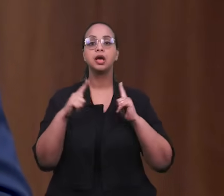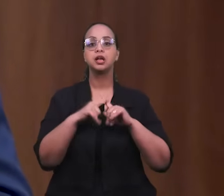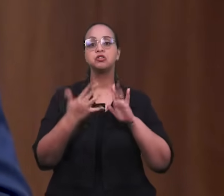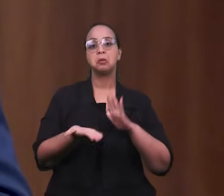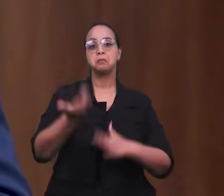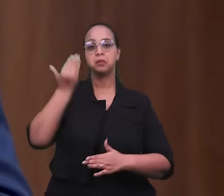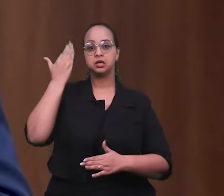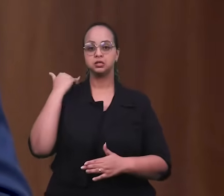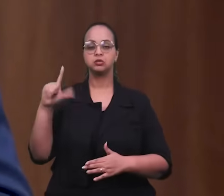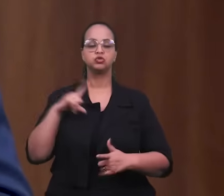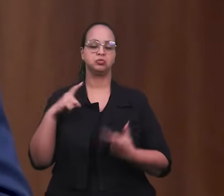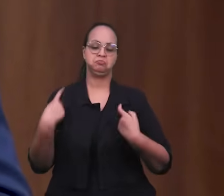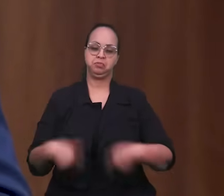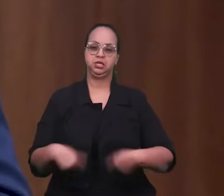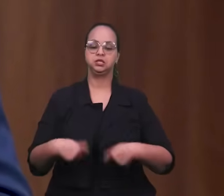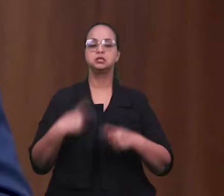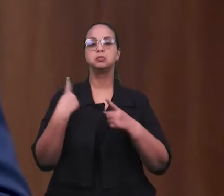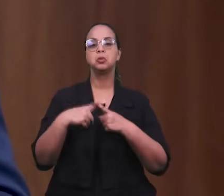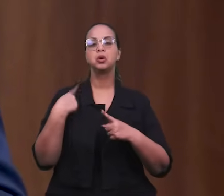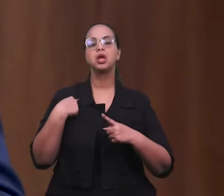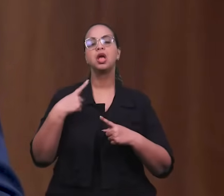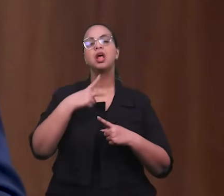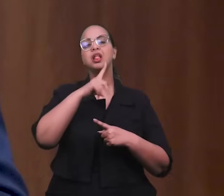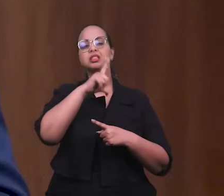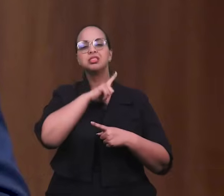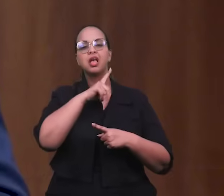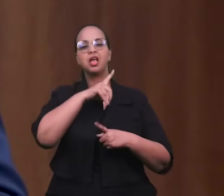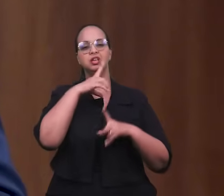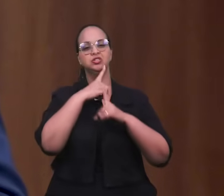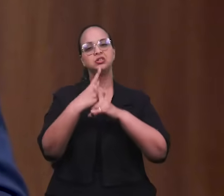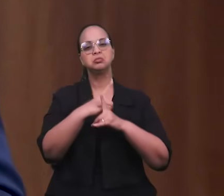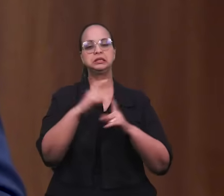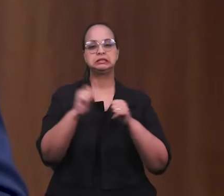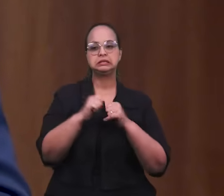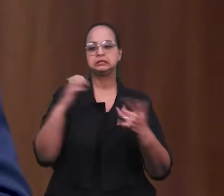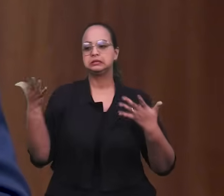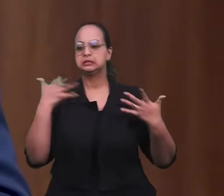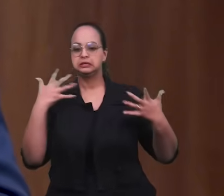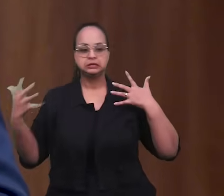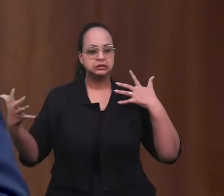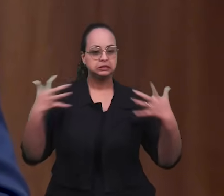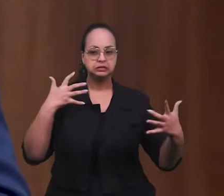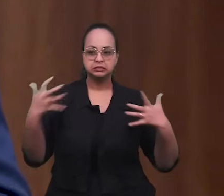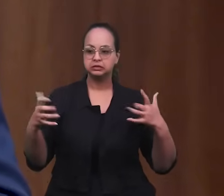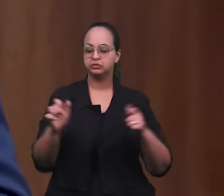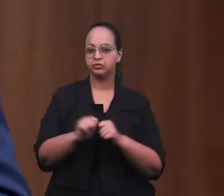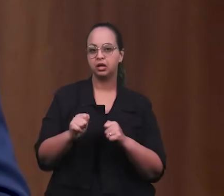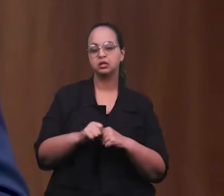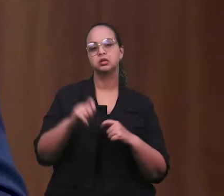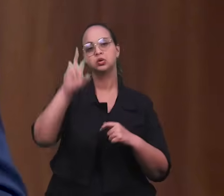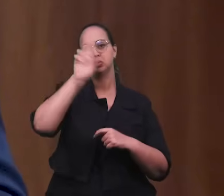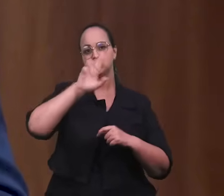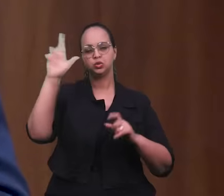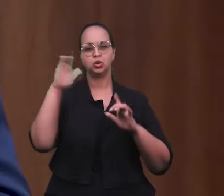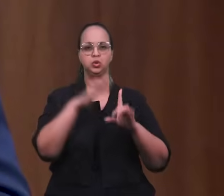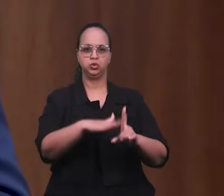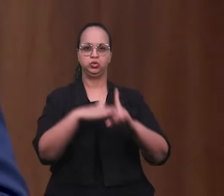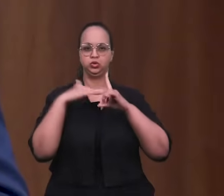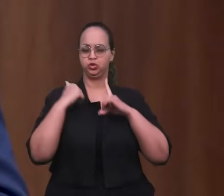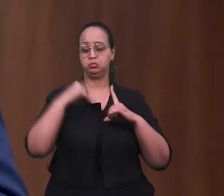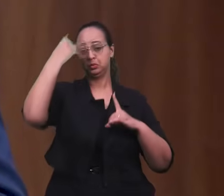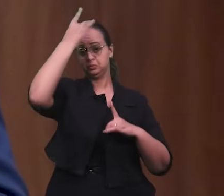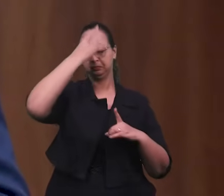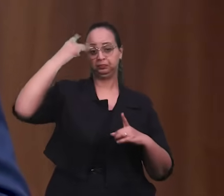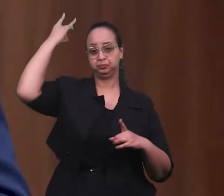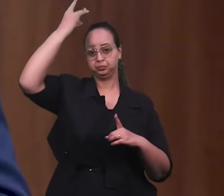ela vivia no passado, onde os apóstolos estavam fazendo tudo ao mesmo tempo. E ali o Senhor moveu